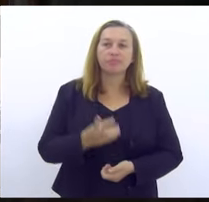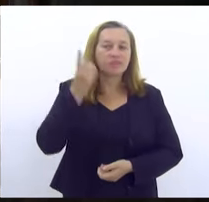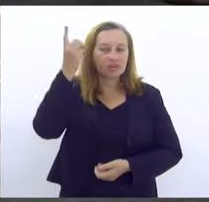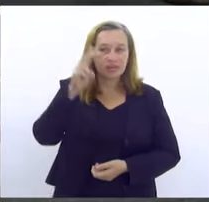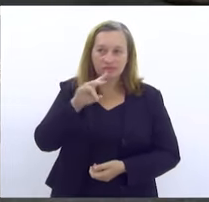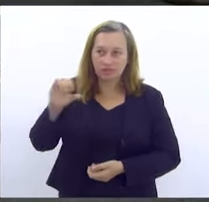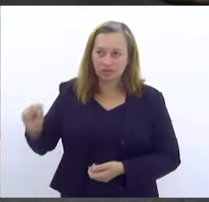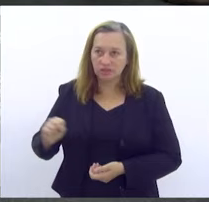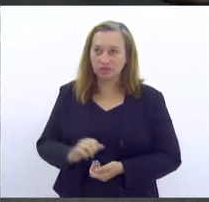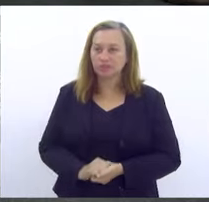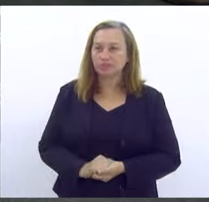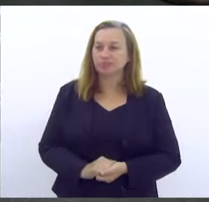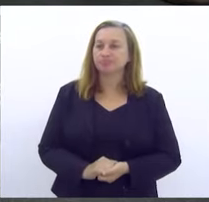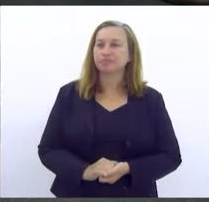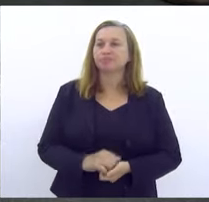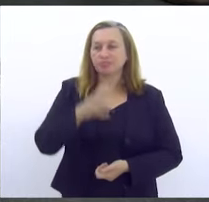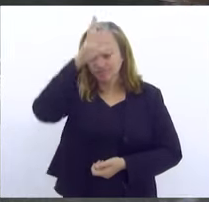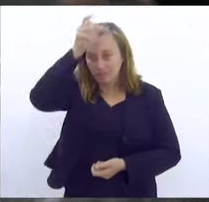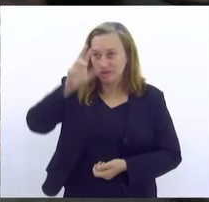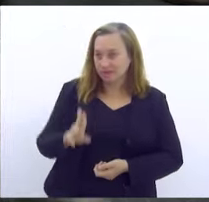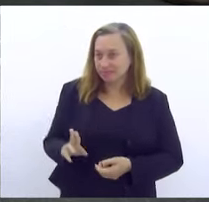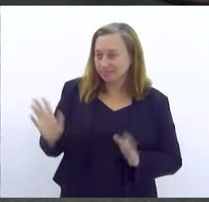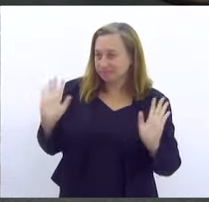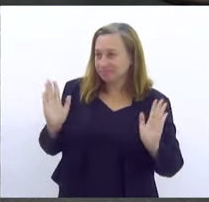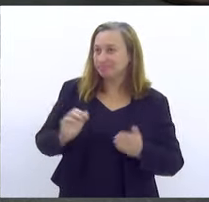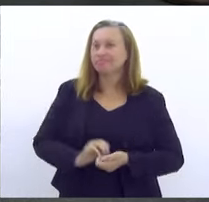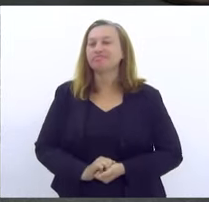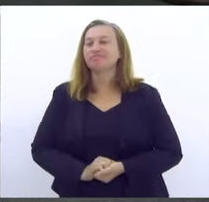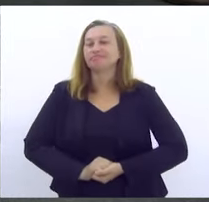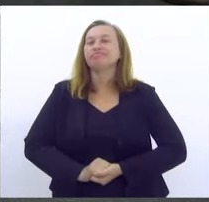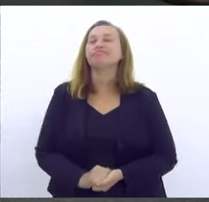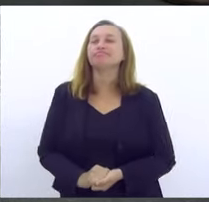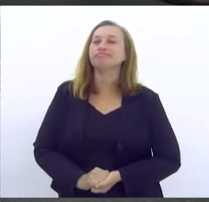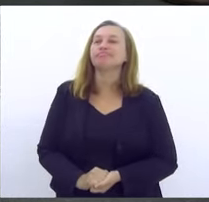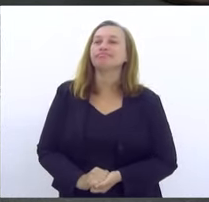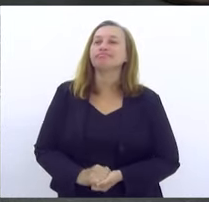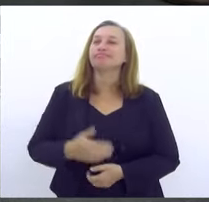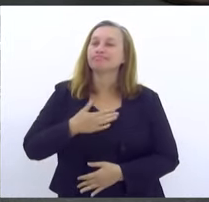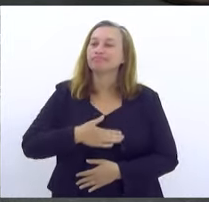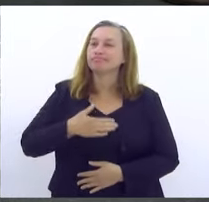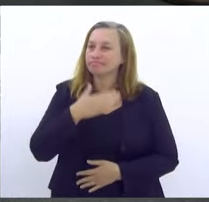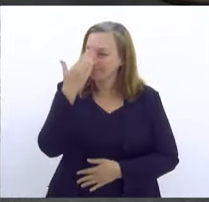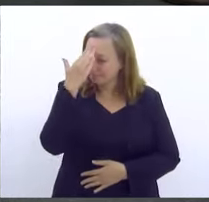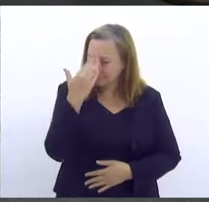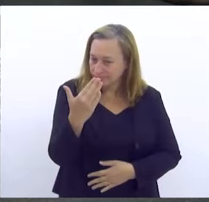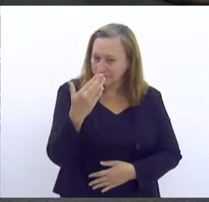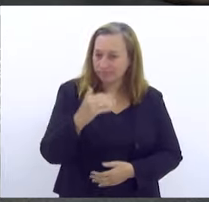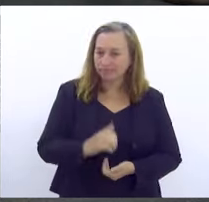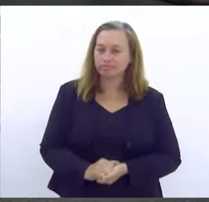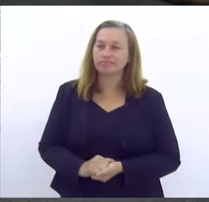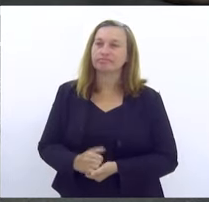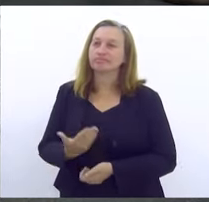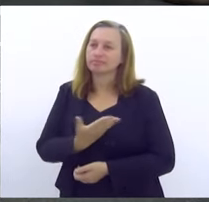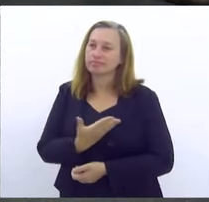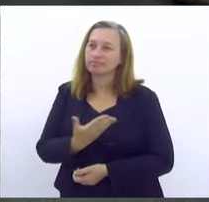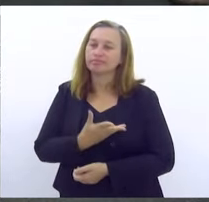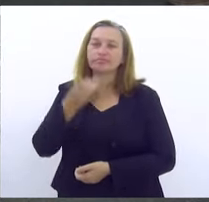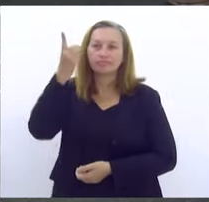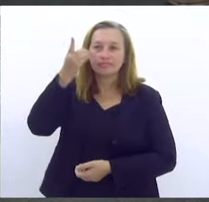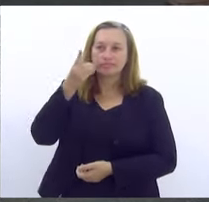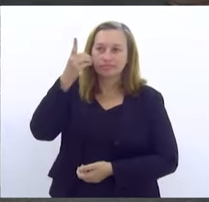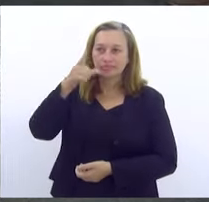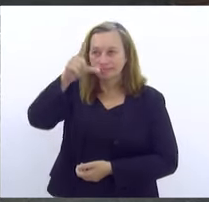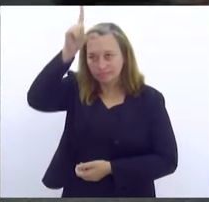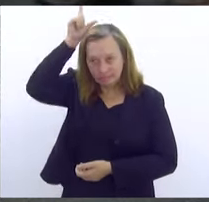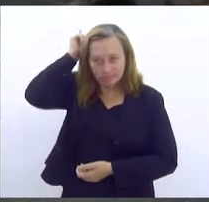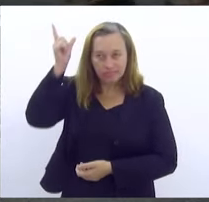Vinícius. Ô, Júlio. Tia Ju, sou eu. Eu gostaria de agradecer ao caro amigo deputado Luiz Paulo Correa